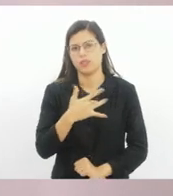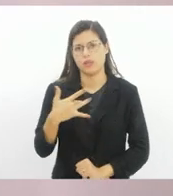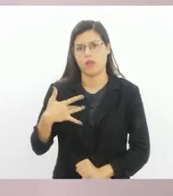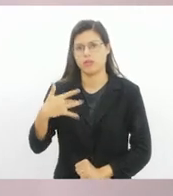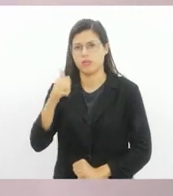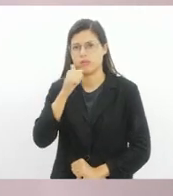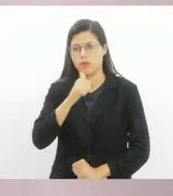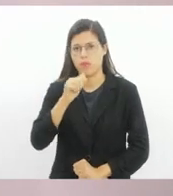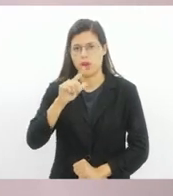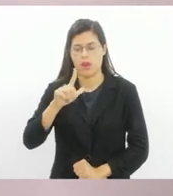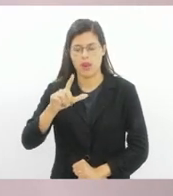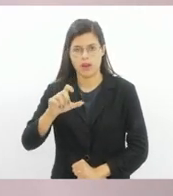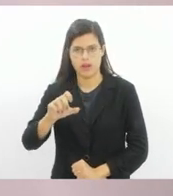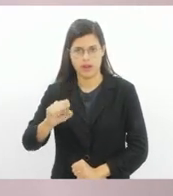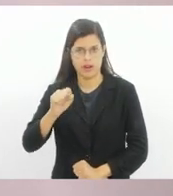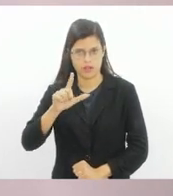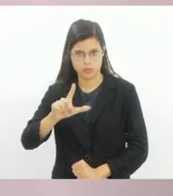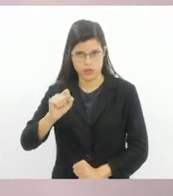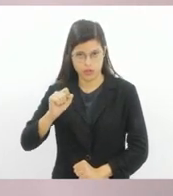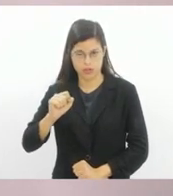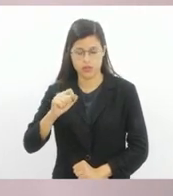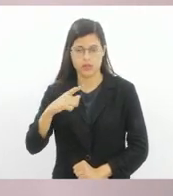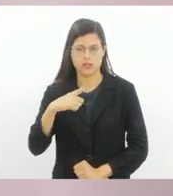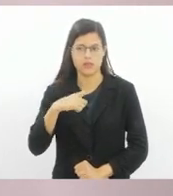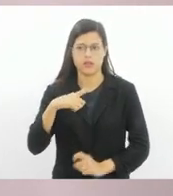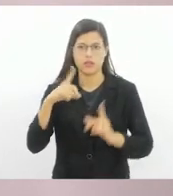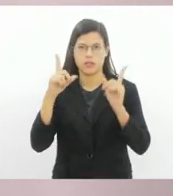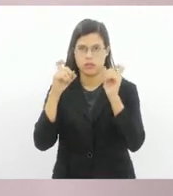uma dificuldade concreta